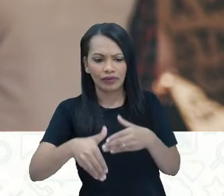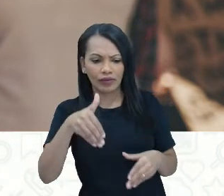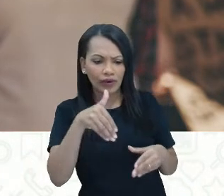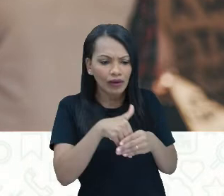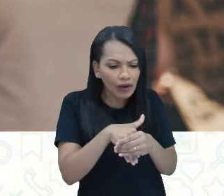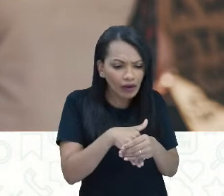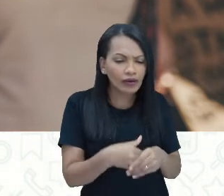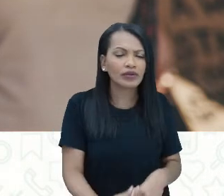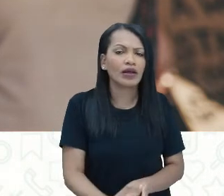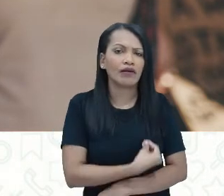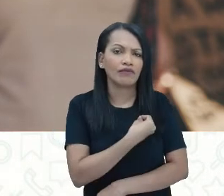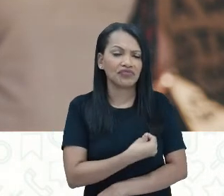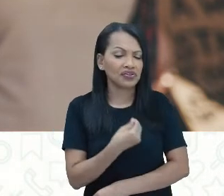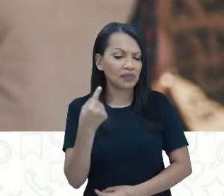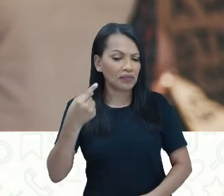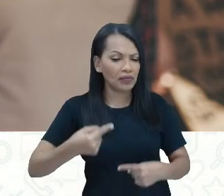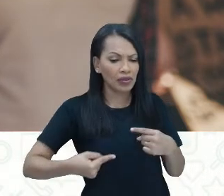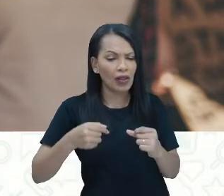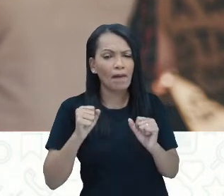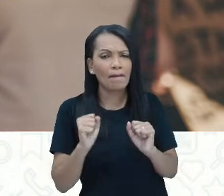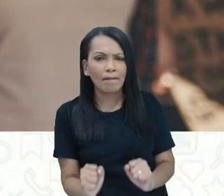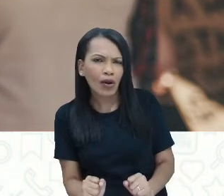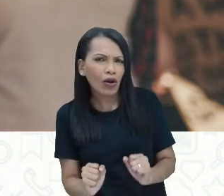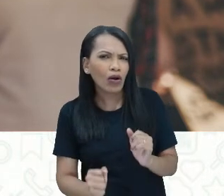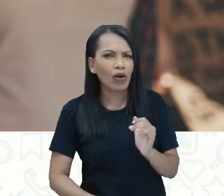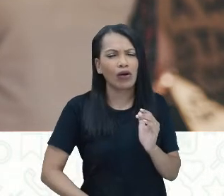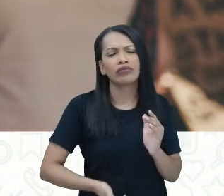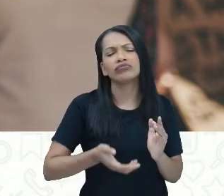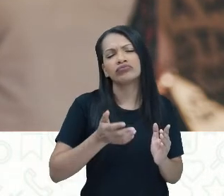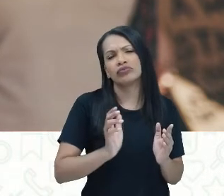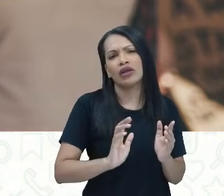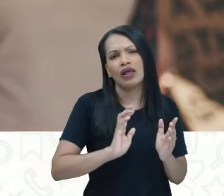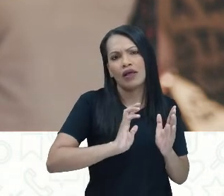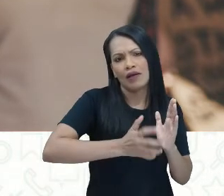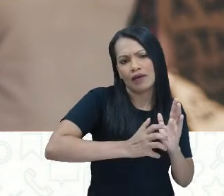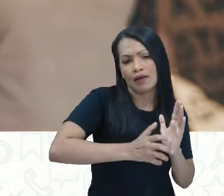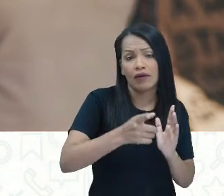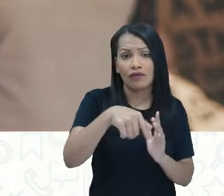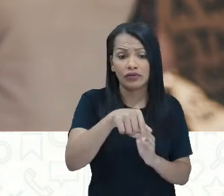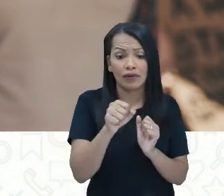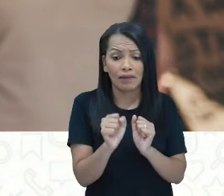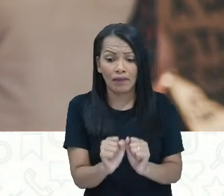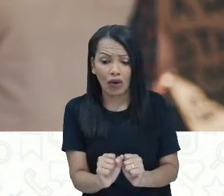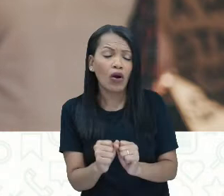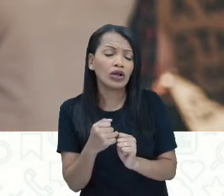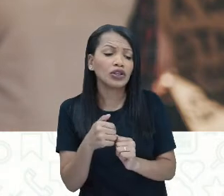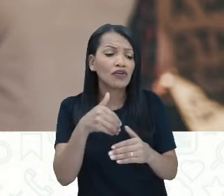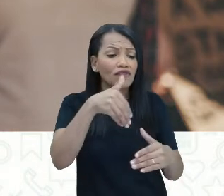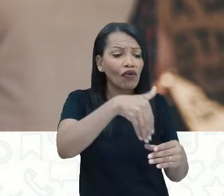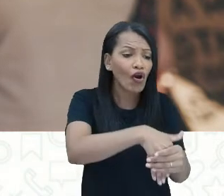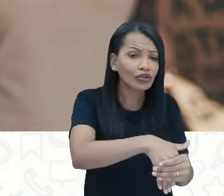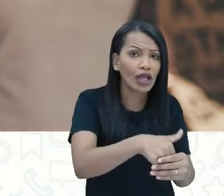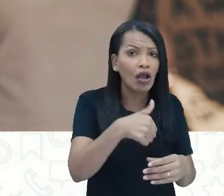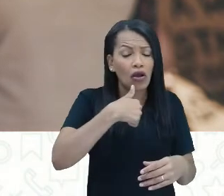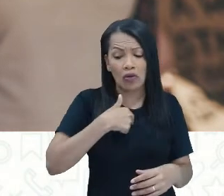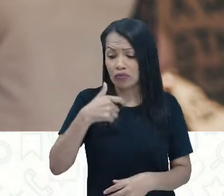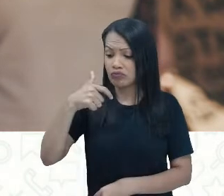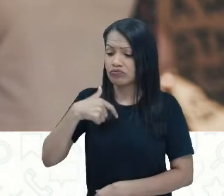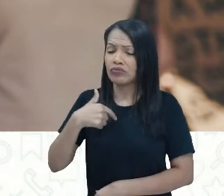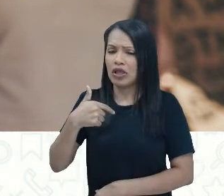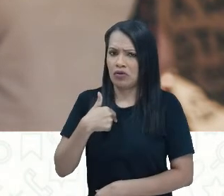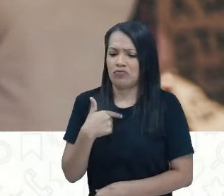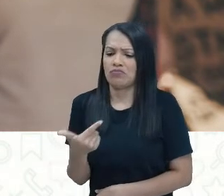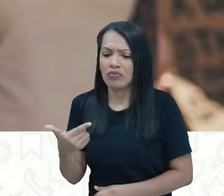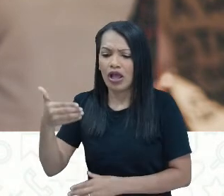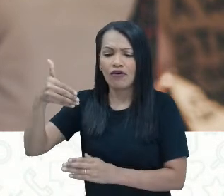na vida política, né? O direito de você votar ou ser votado, né? Isso. De se mobilizar, de lutar por direitos. Então,